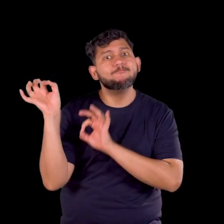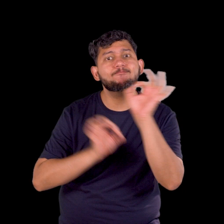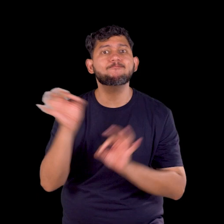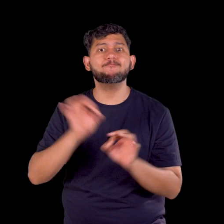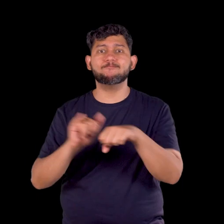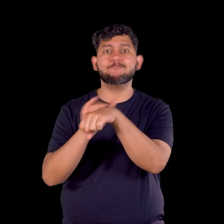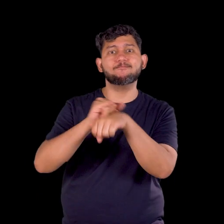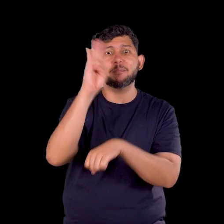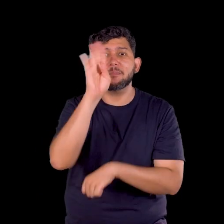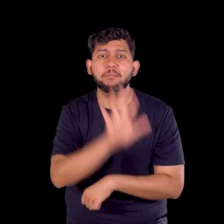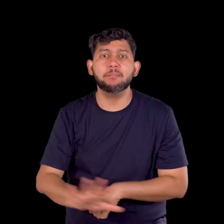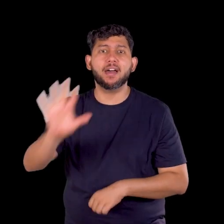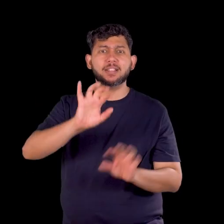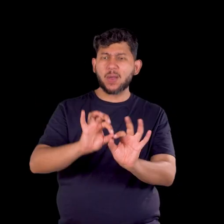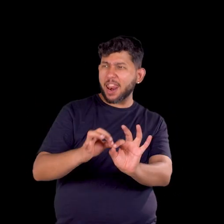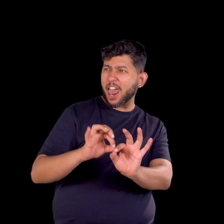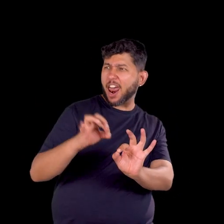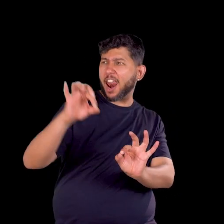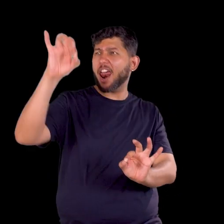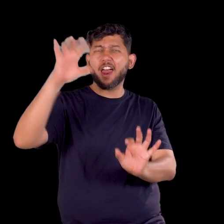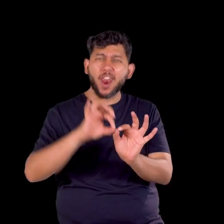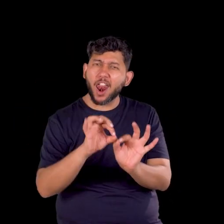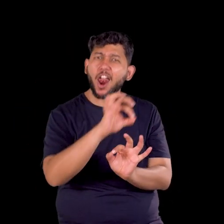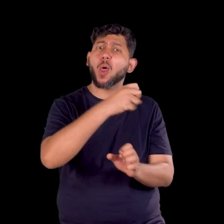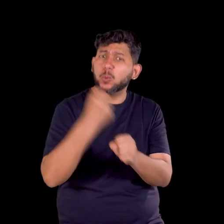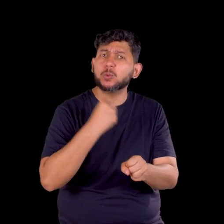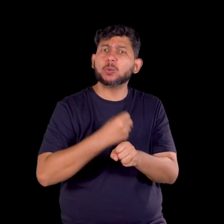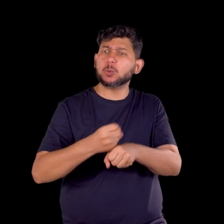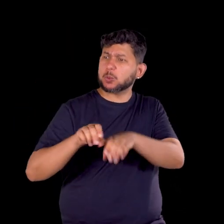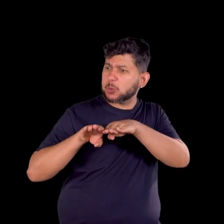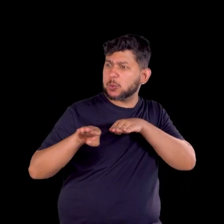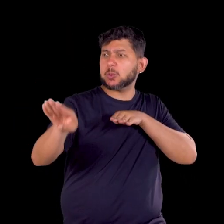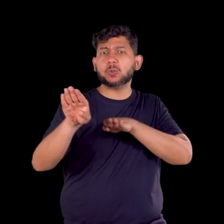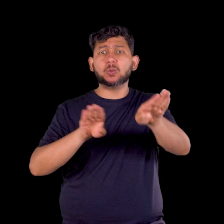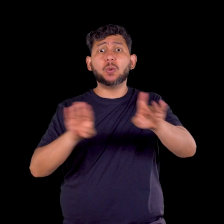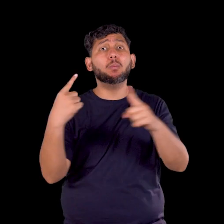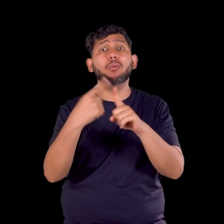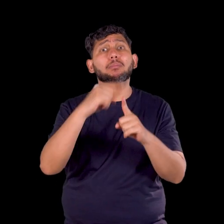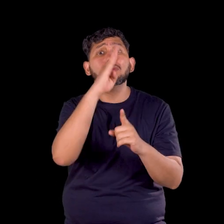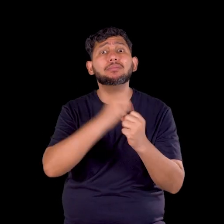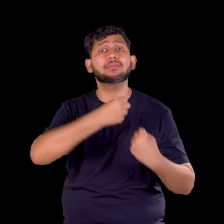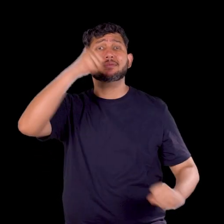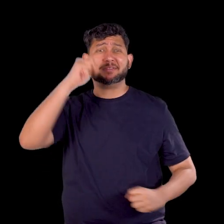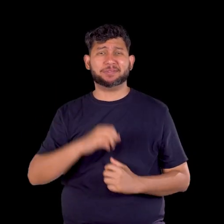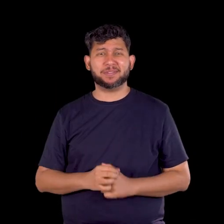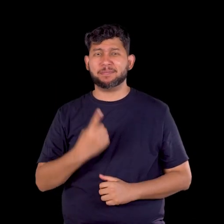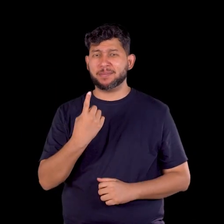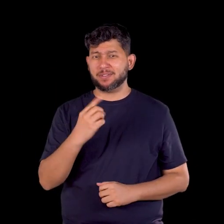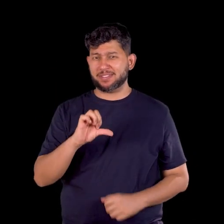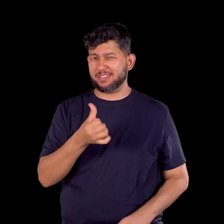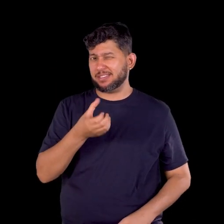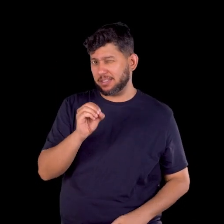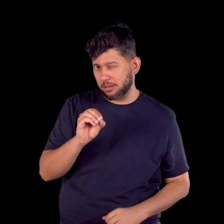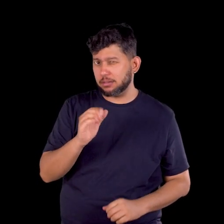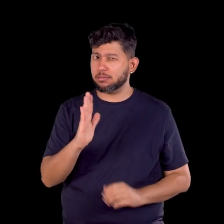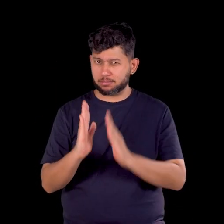aproximar um país de grandes dimensões e regiões tão desiguais. Na década de 1960, a